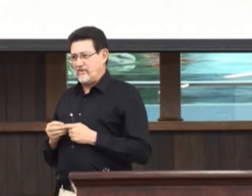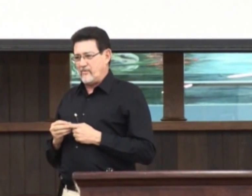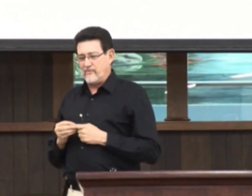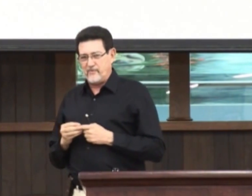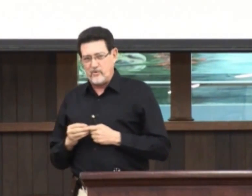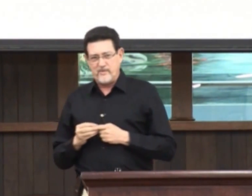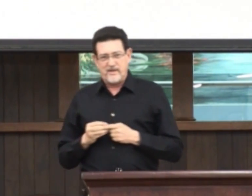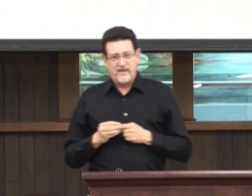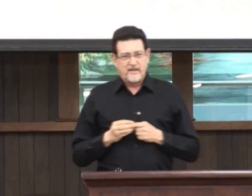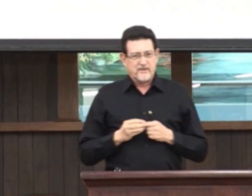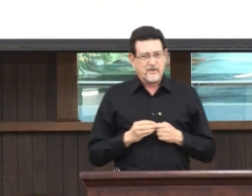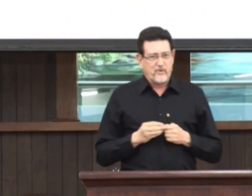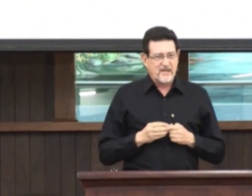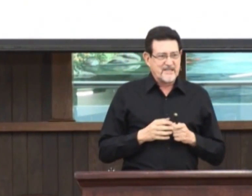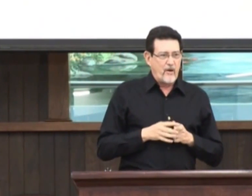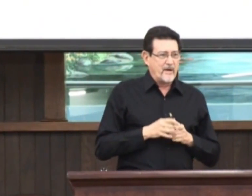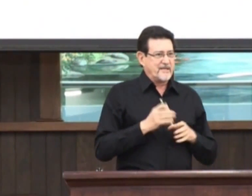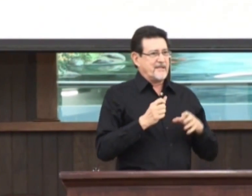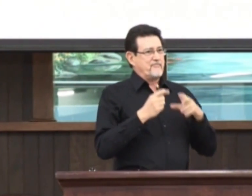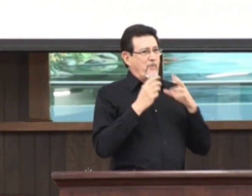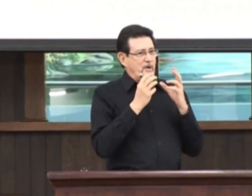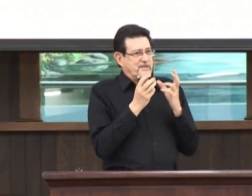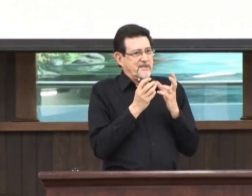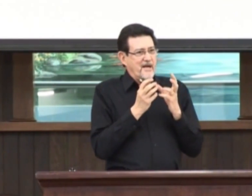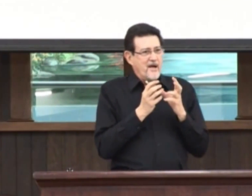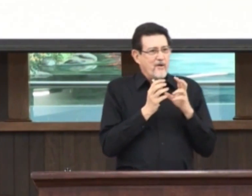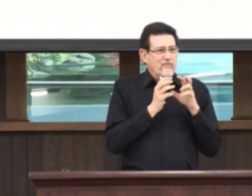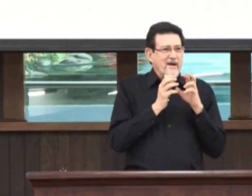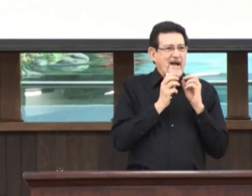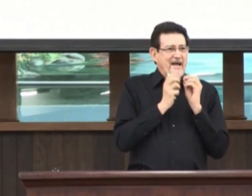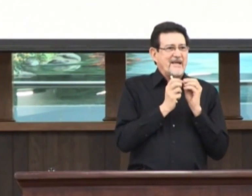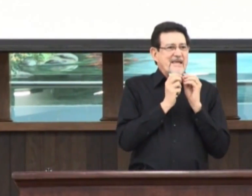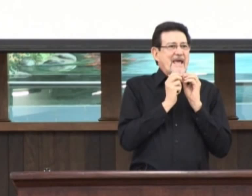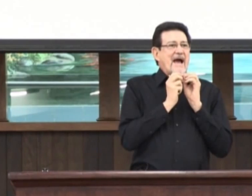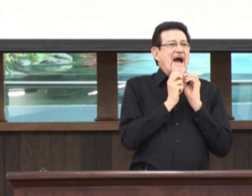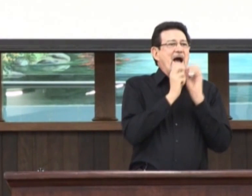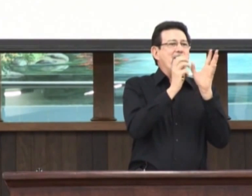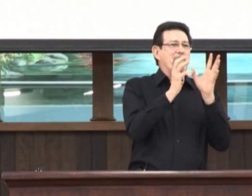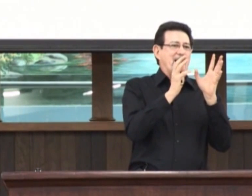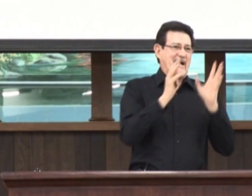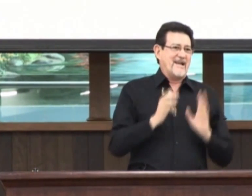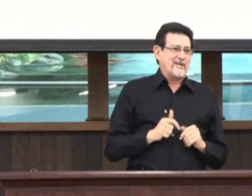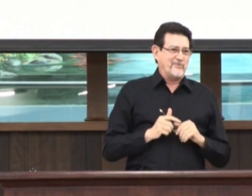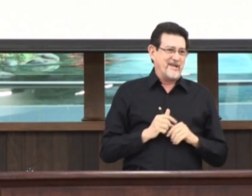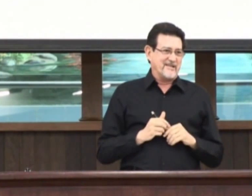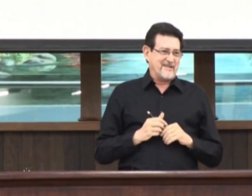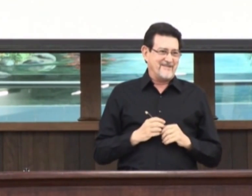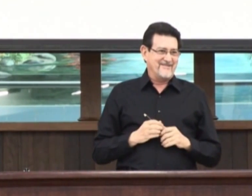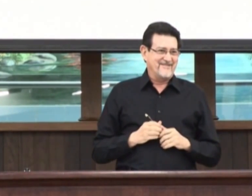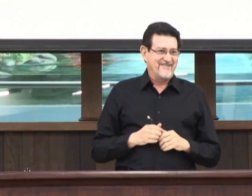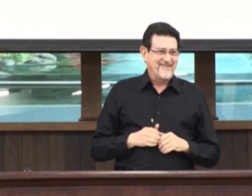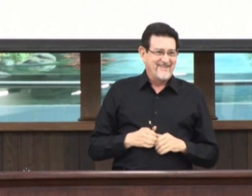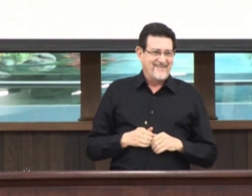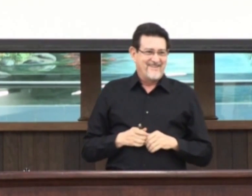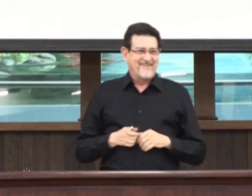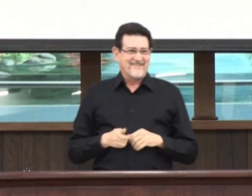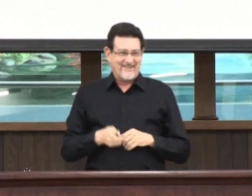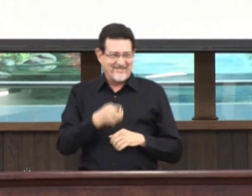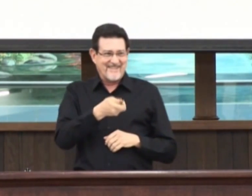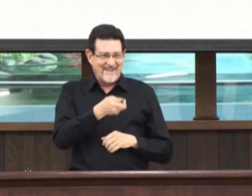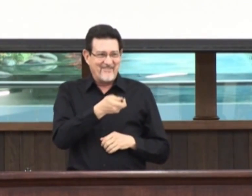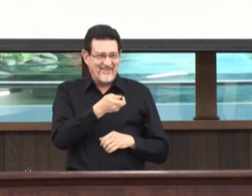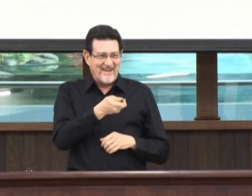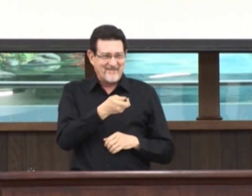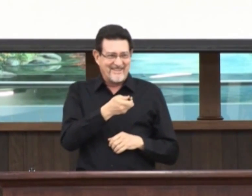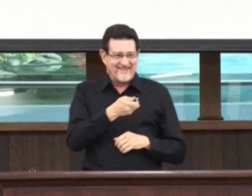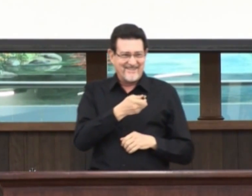um filme de Kurosawa que mostra um cara que ama a natureza.